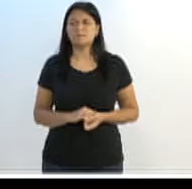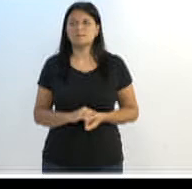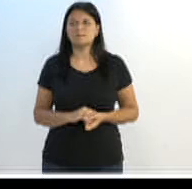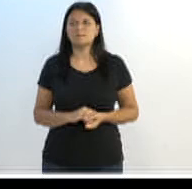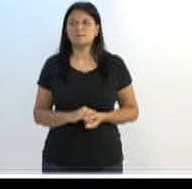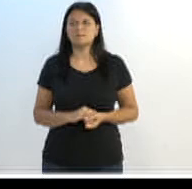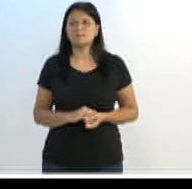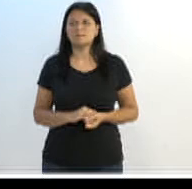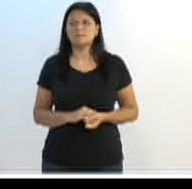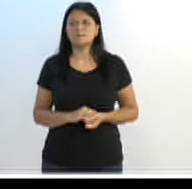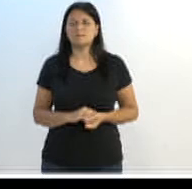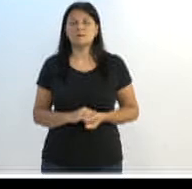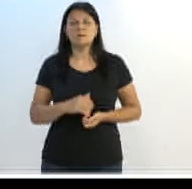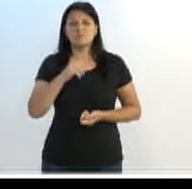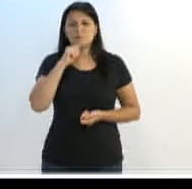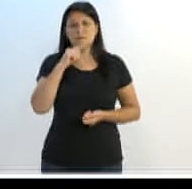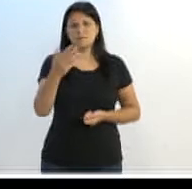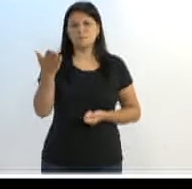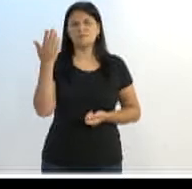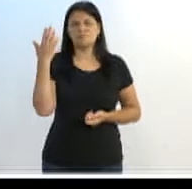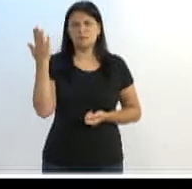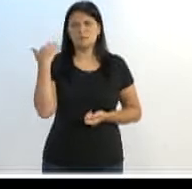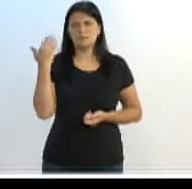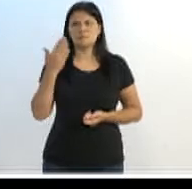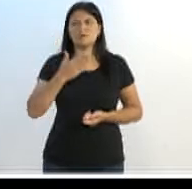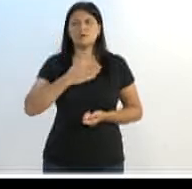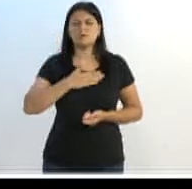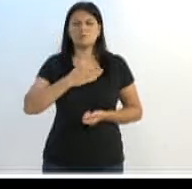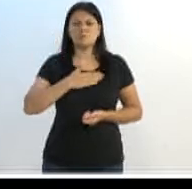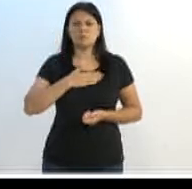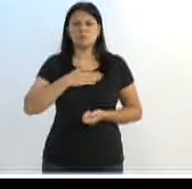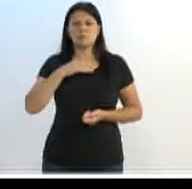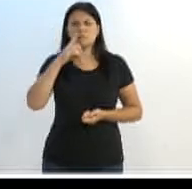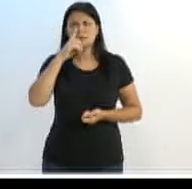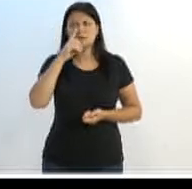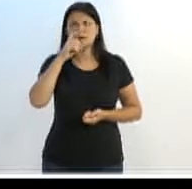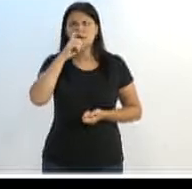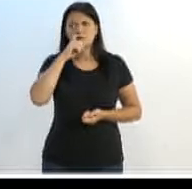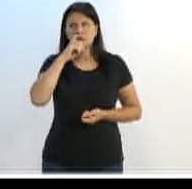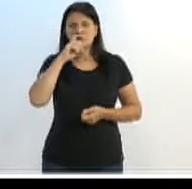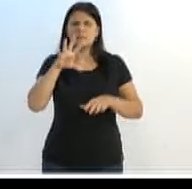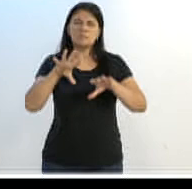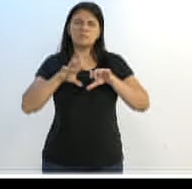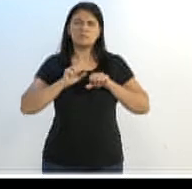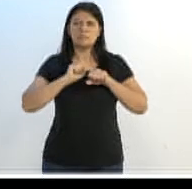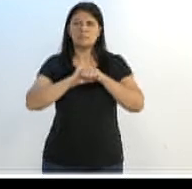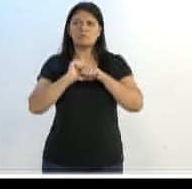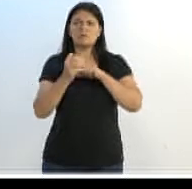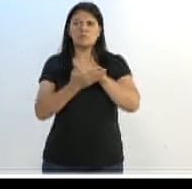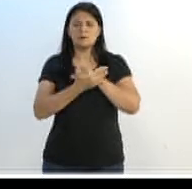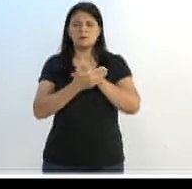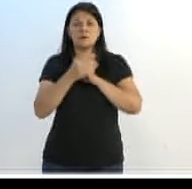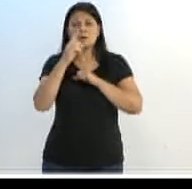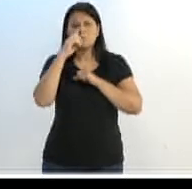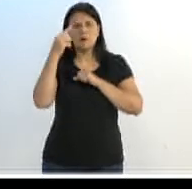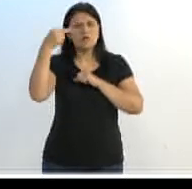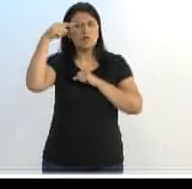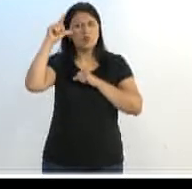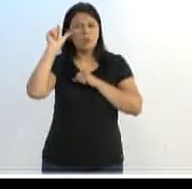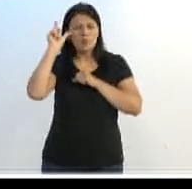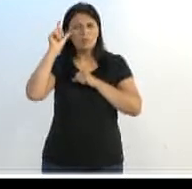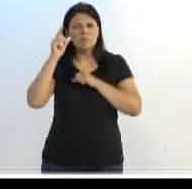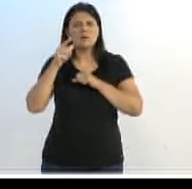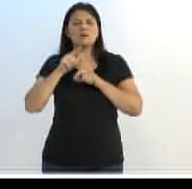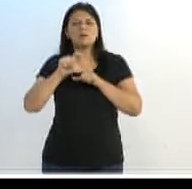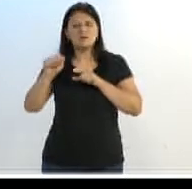Então, como eu tinha falado semana passada para vocês, que meus pais estão acometidos à Covid, então a minha mãe ganhou alta ontem, então, em nome dela,